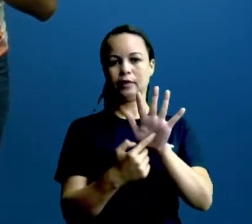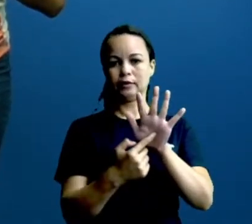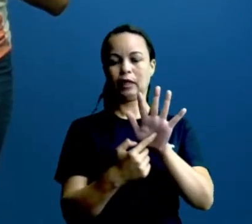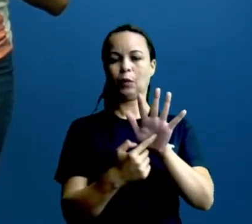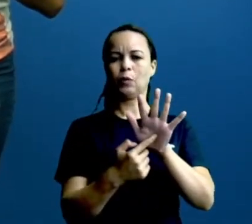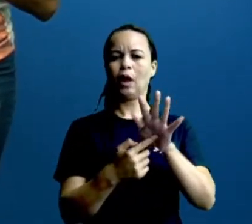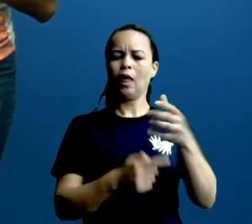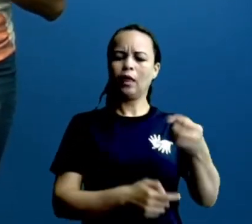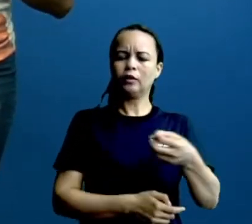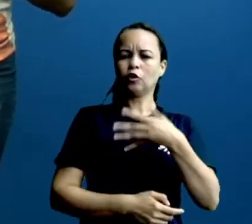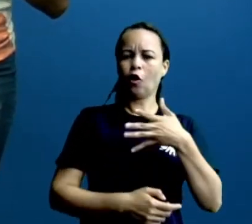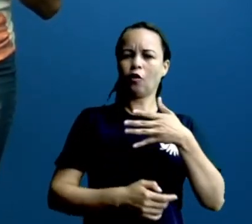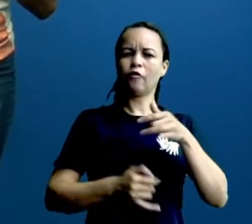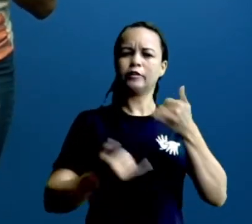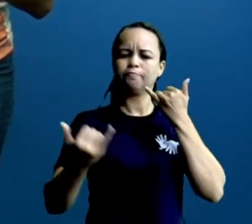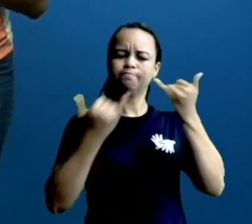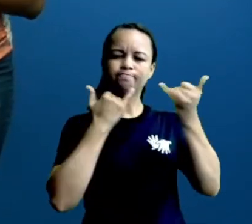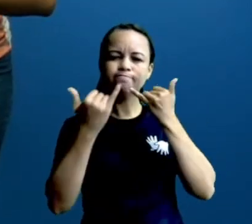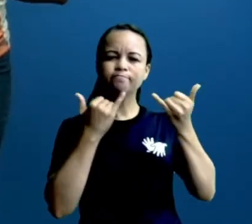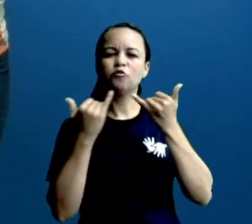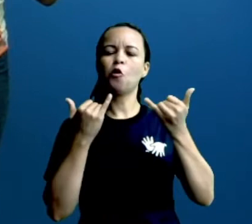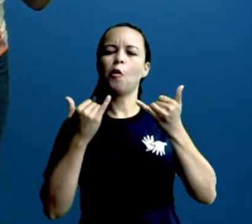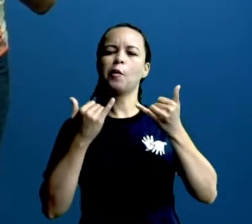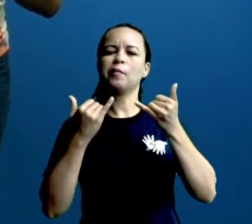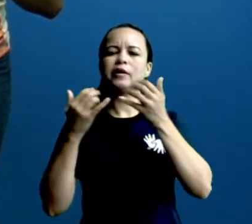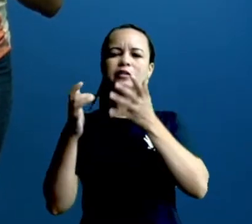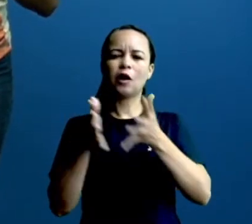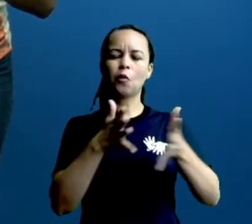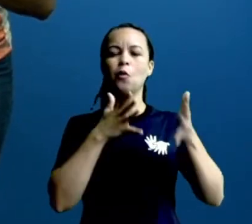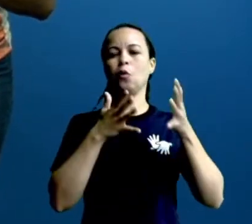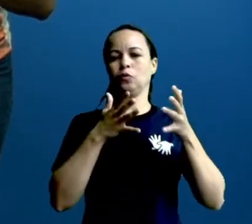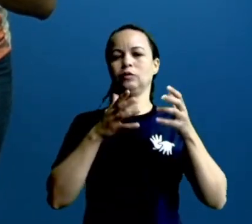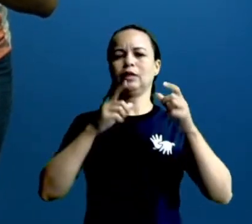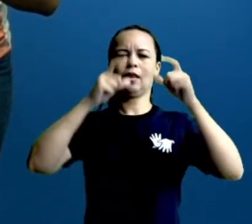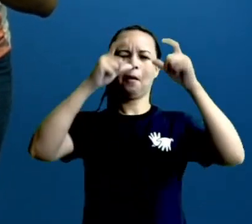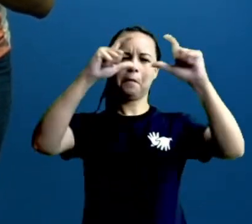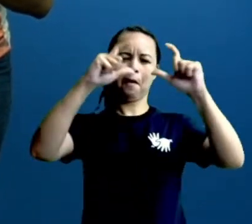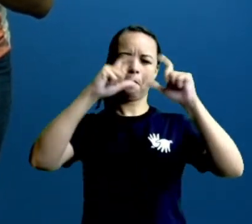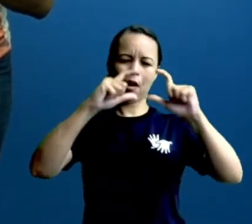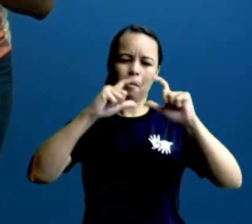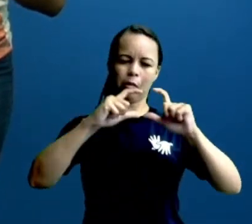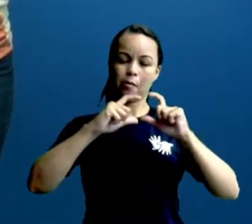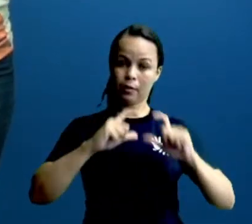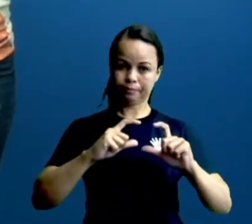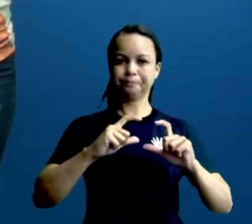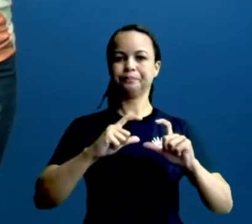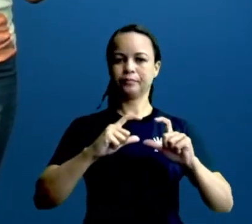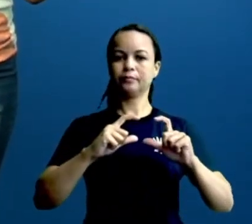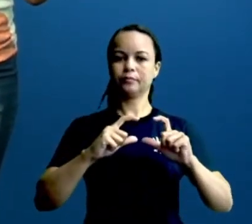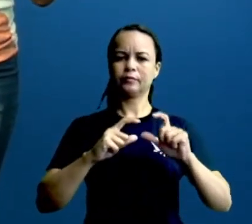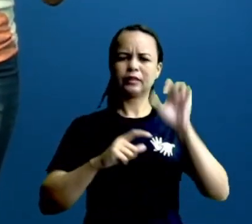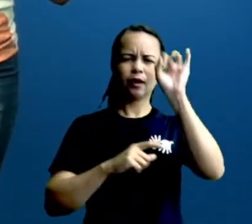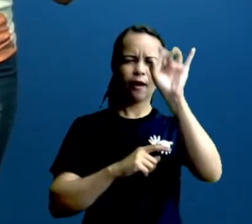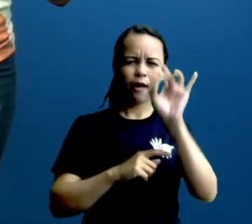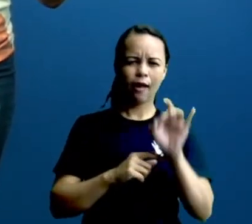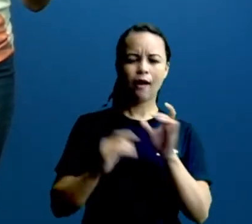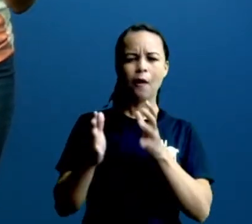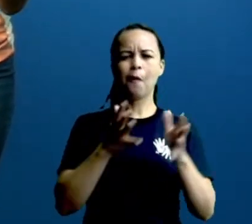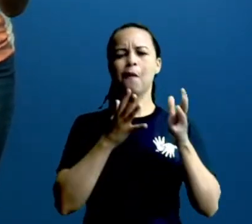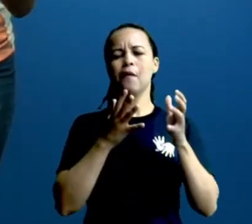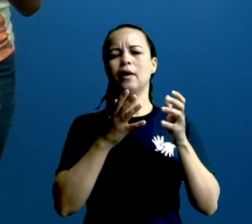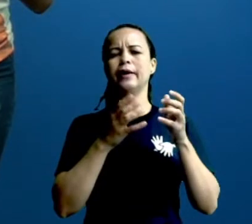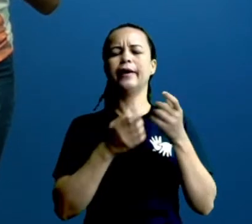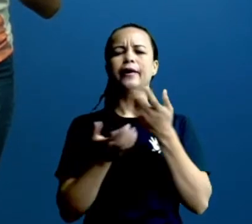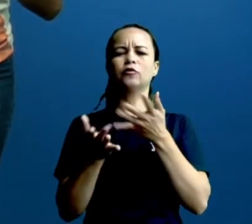de novas informações ao longo de cada parágrafo. A gente costuma dizer que um parágrafo ele tem que